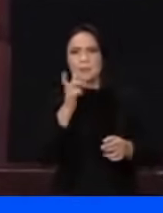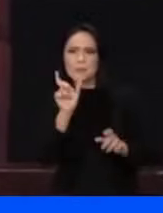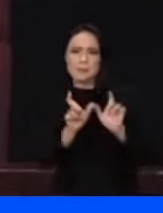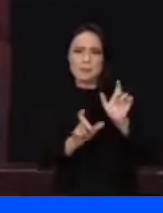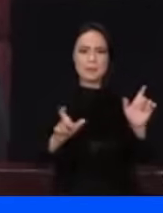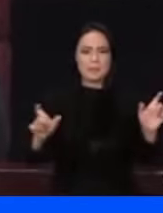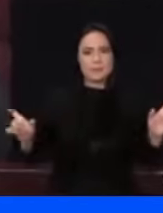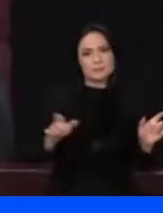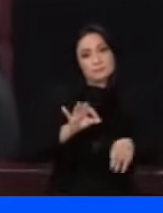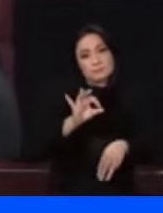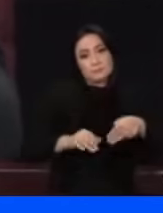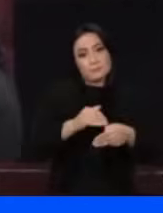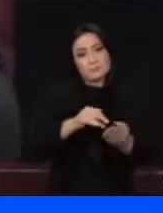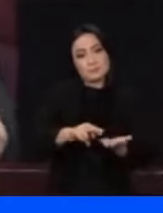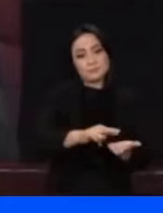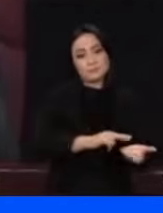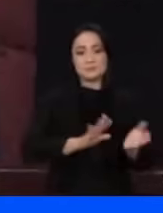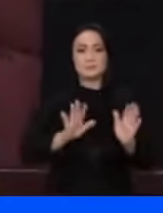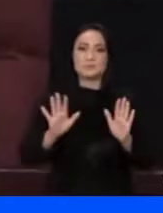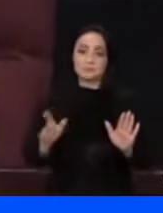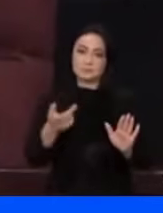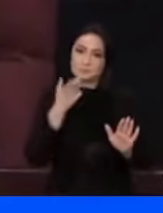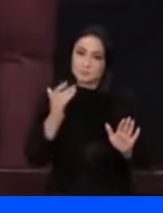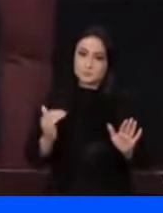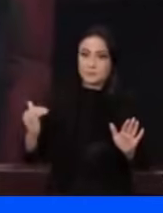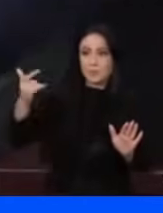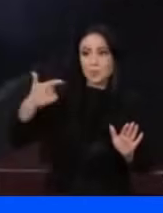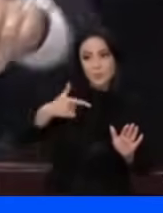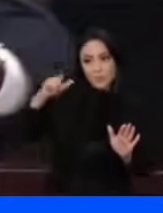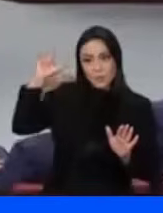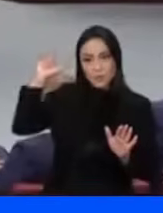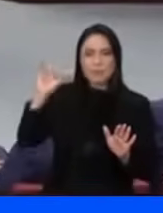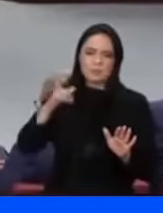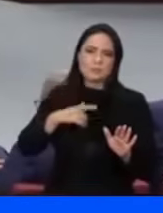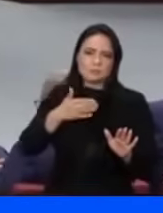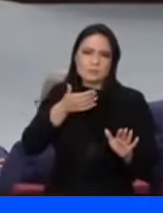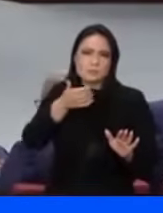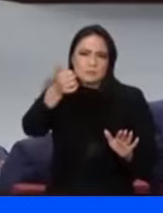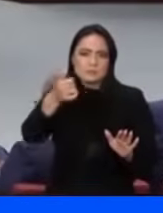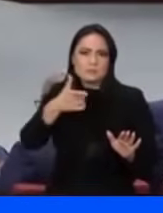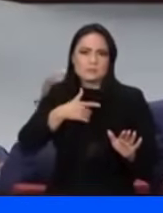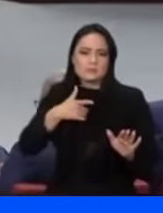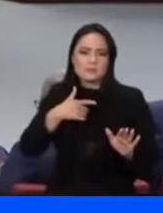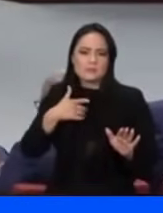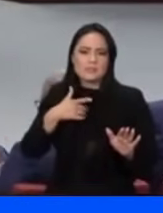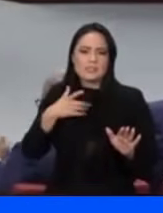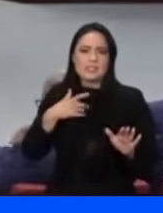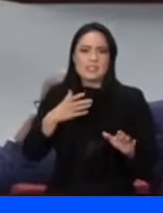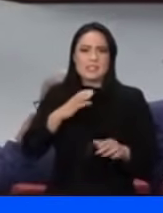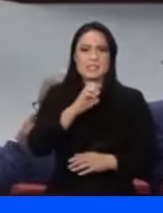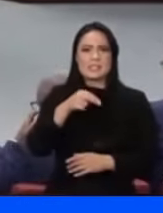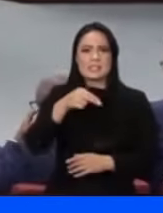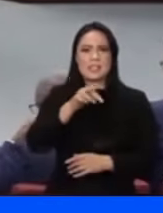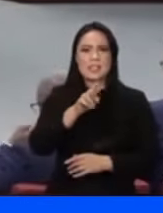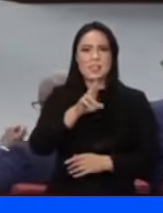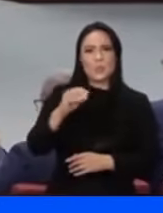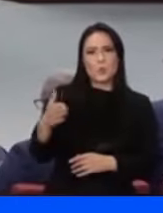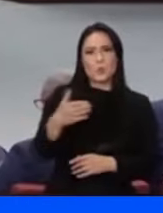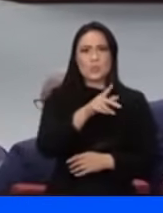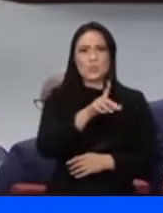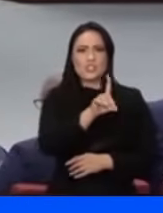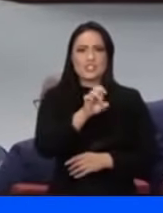ministro relator, né? Eu quero dizer, Vossa Excelência, que o anterior é mais simpático, centro de gravidade. É mais